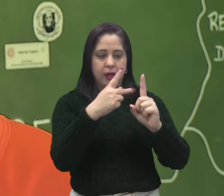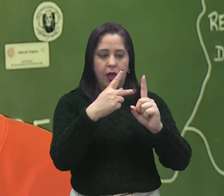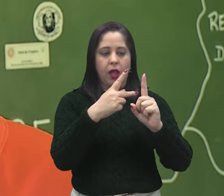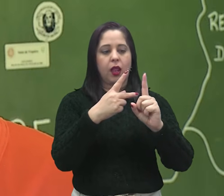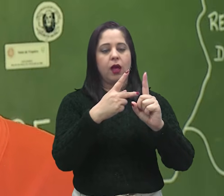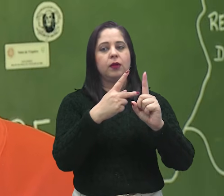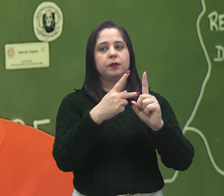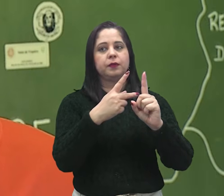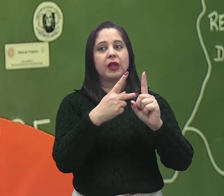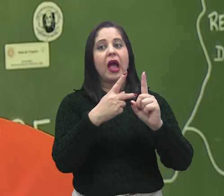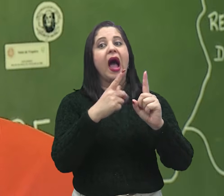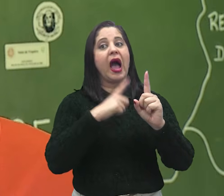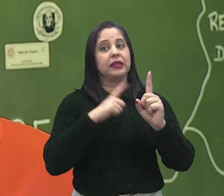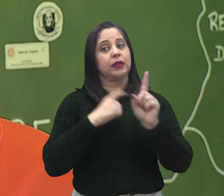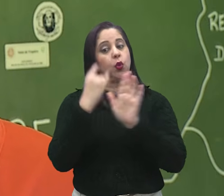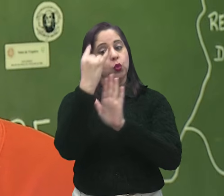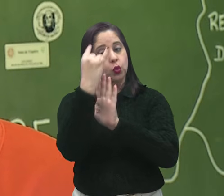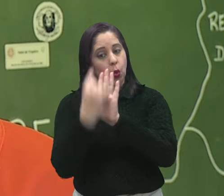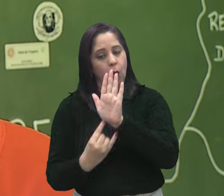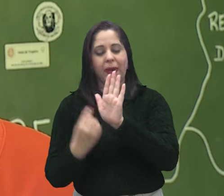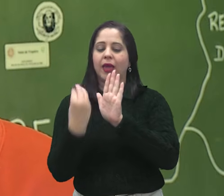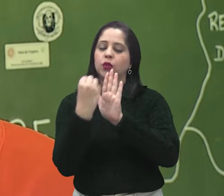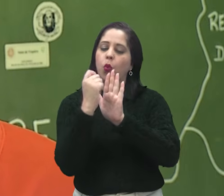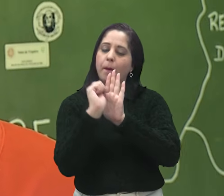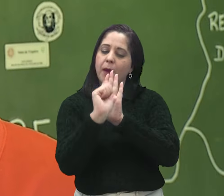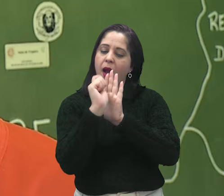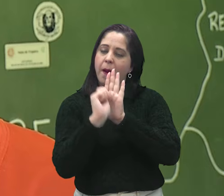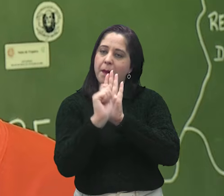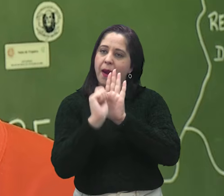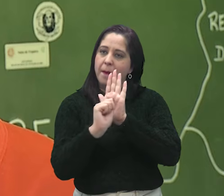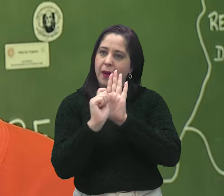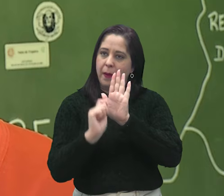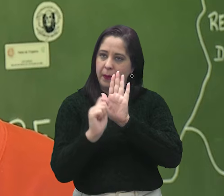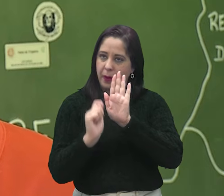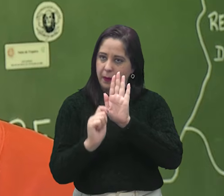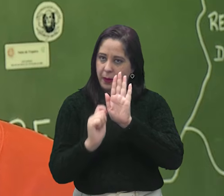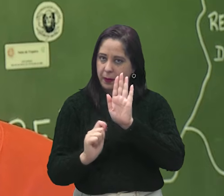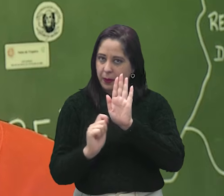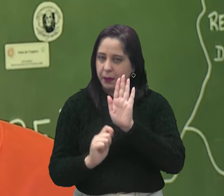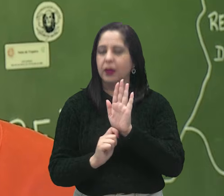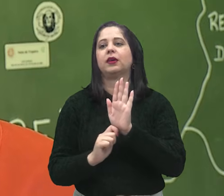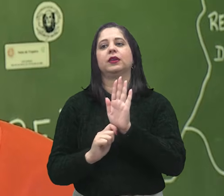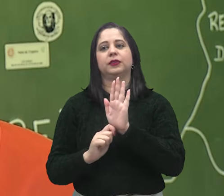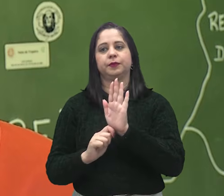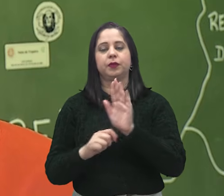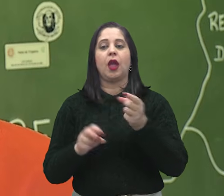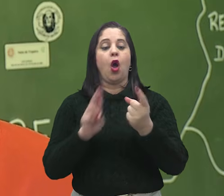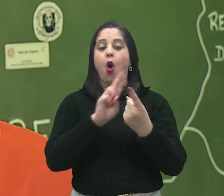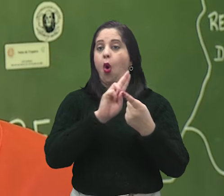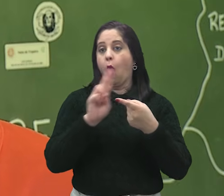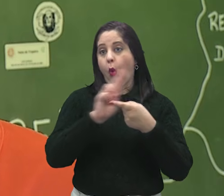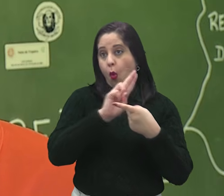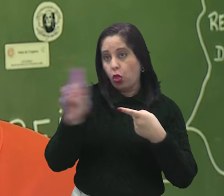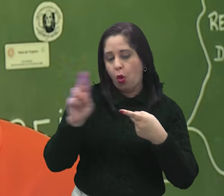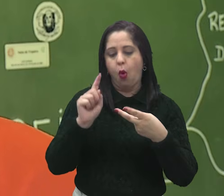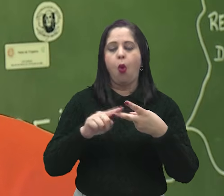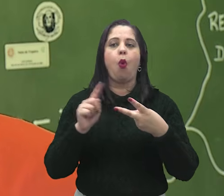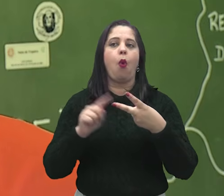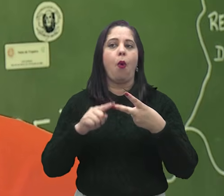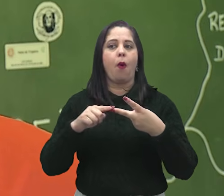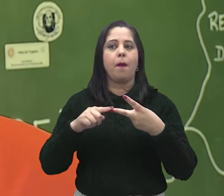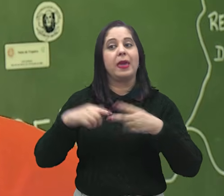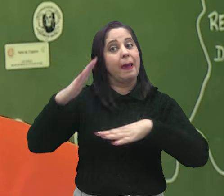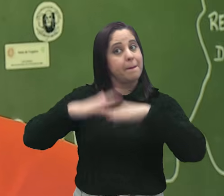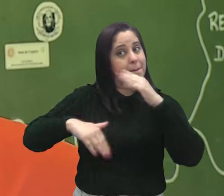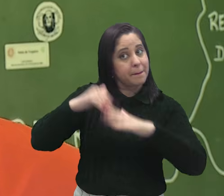levantados e são catalogados. A gente tem essa documentação de saber o nome da pessoa, o que ela faz, onde ela aprendeu, esse histórico